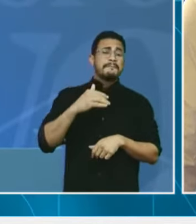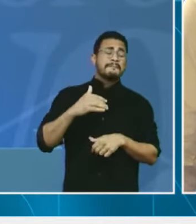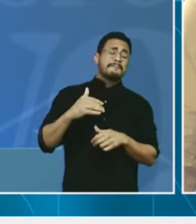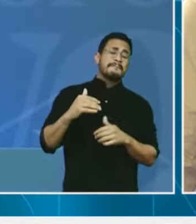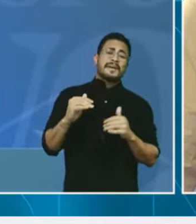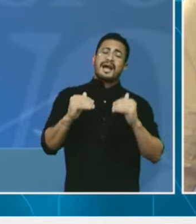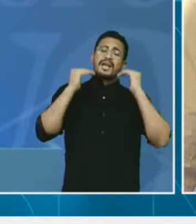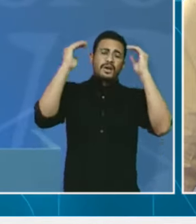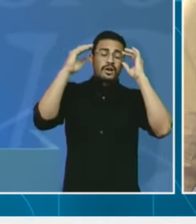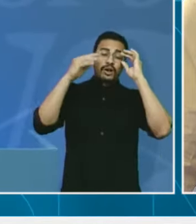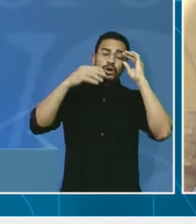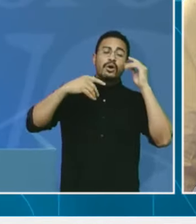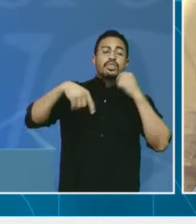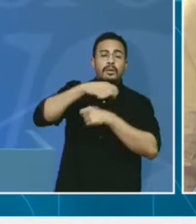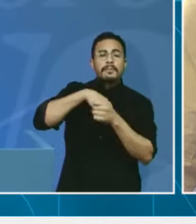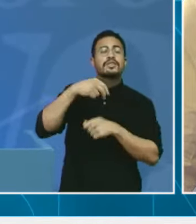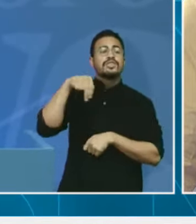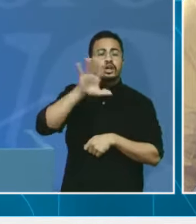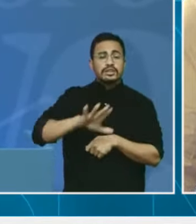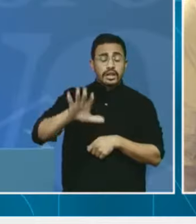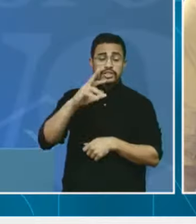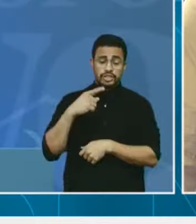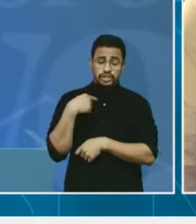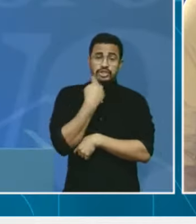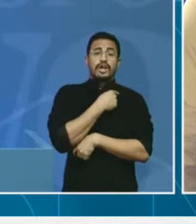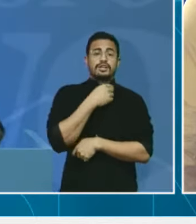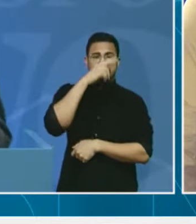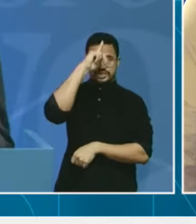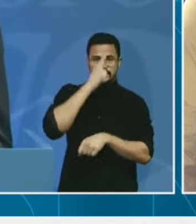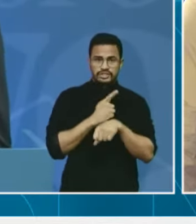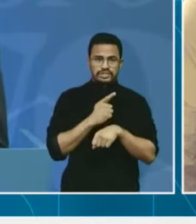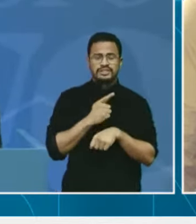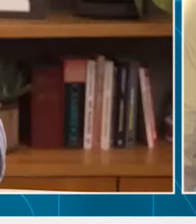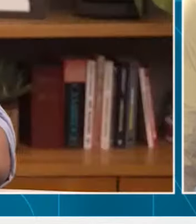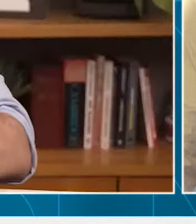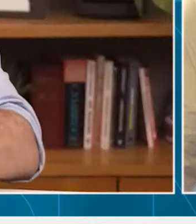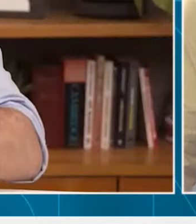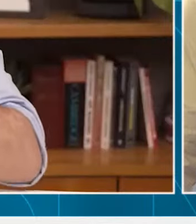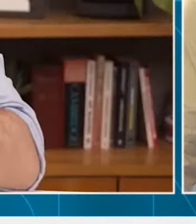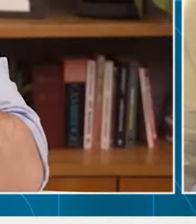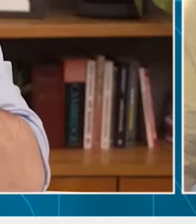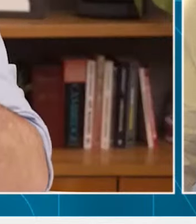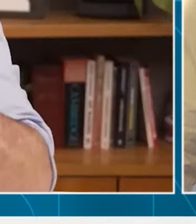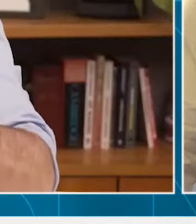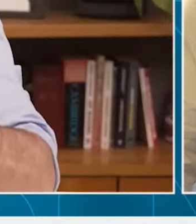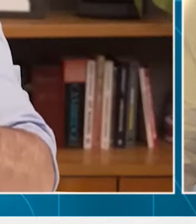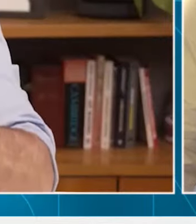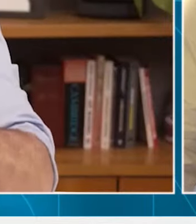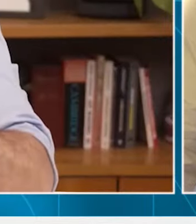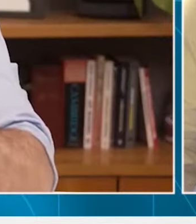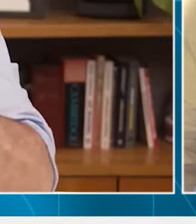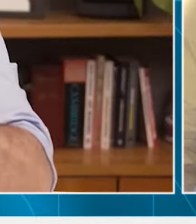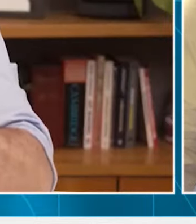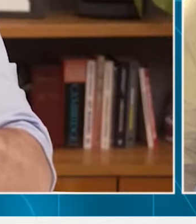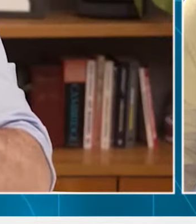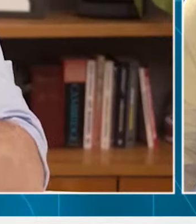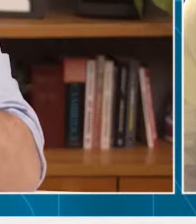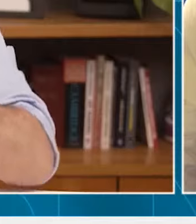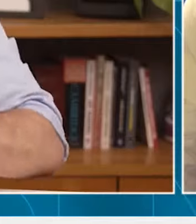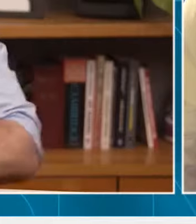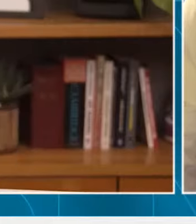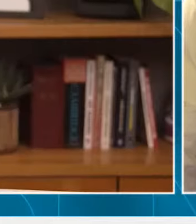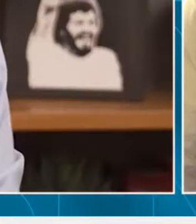Três disputam a prefeitura e três concorrem à vaga na Câmara de Vereadores. Para efeito de cooperação, em 2020,